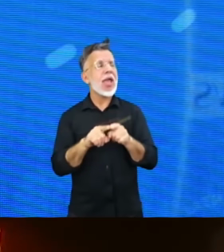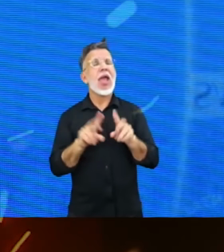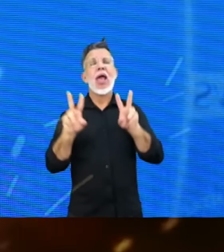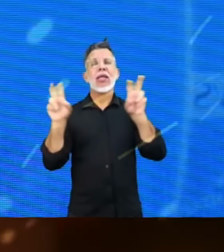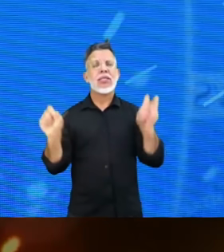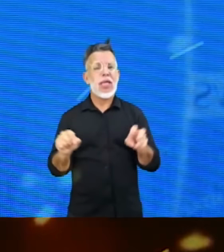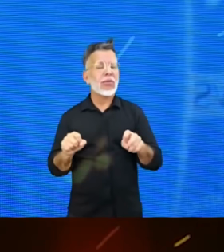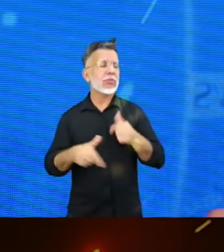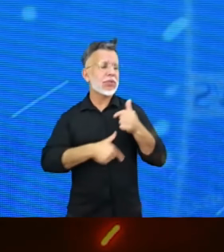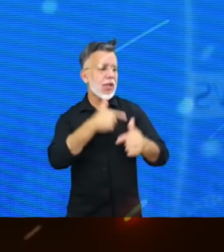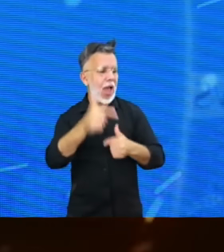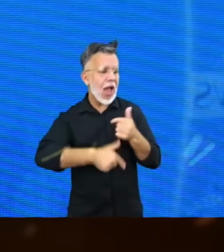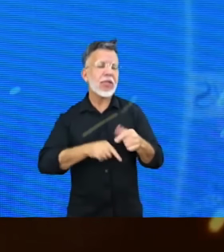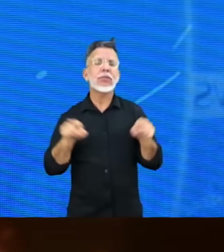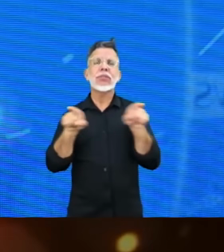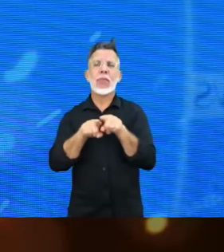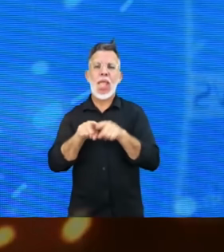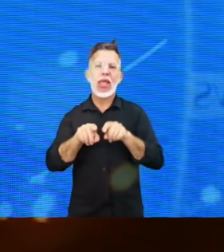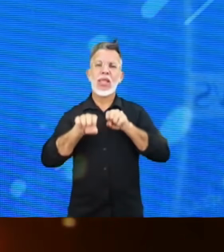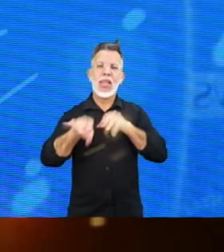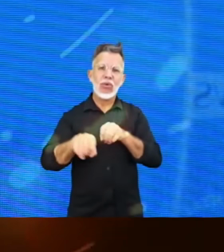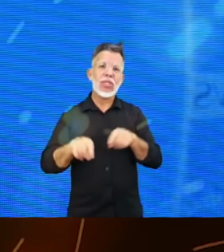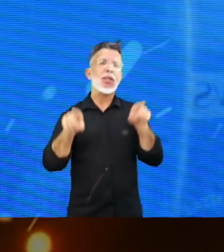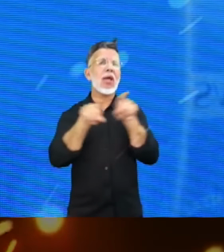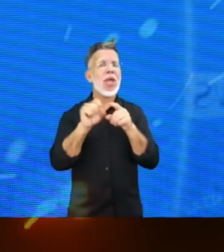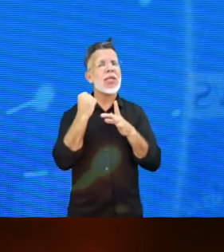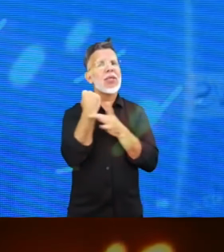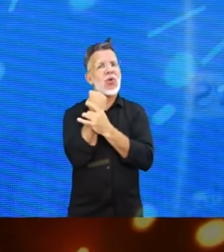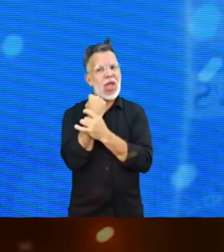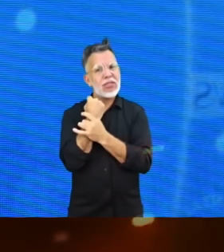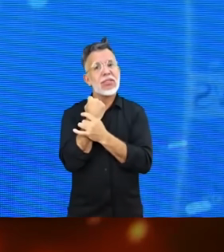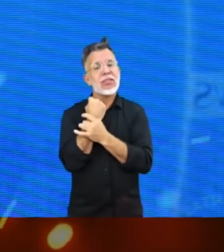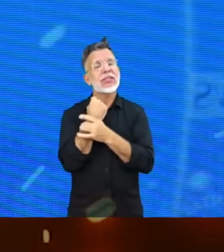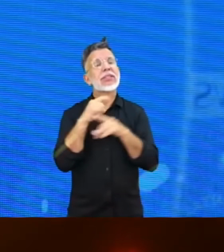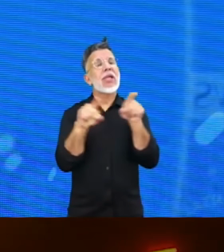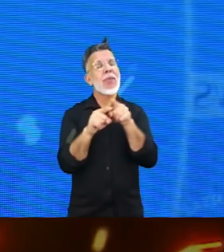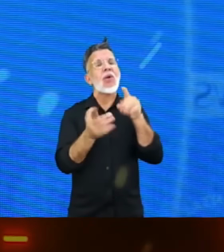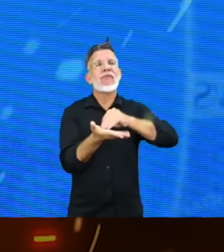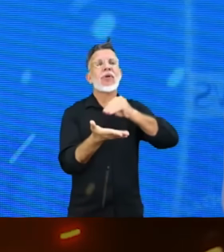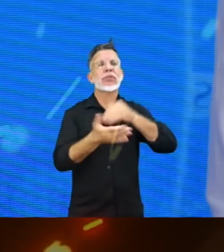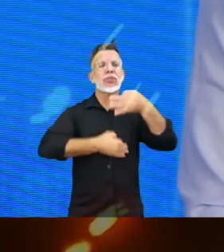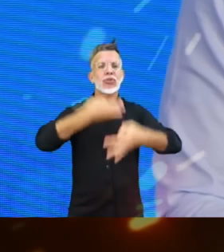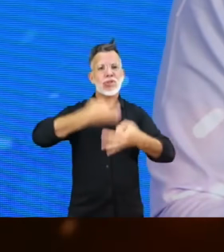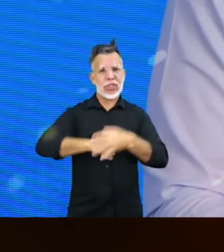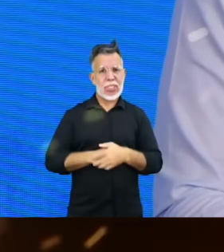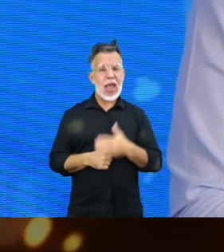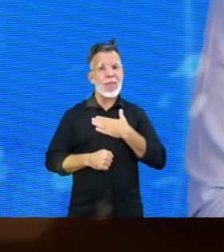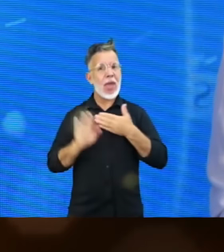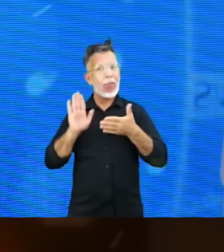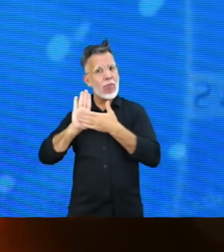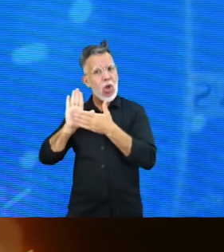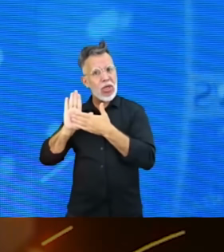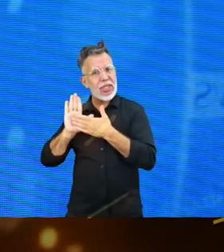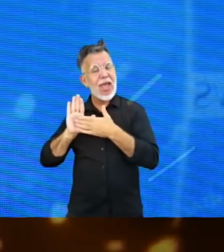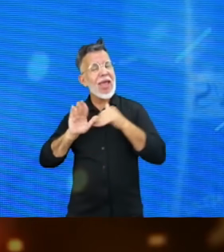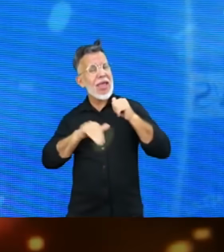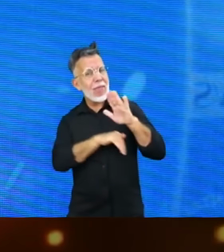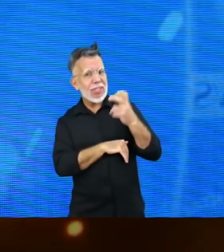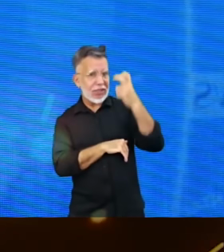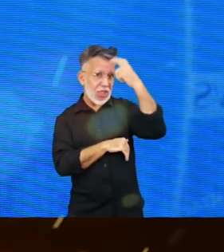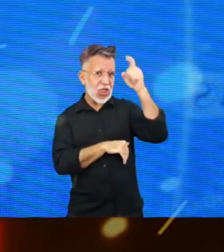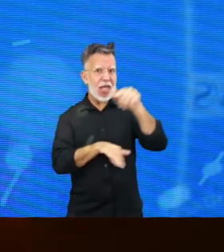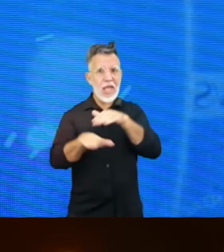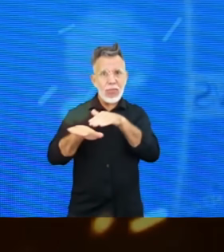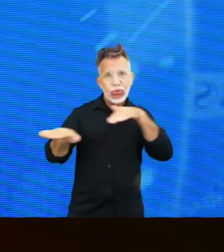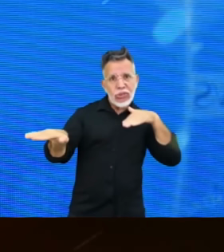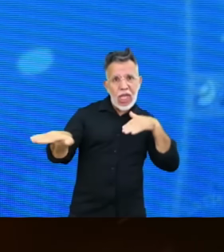educação e essa a questão da segurança que é a questão da impunidade a minha proposta que eu acho que a mais inteligente pro trânsito é uma proposta que